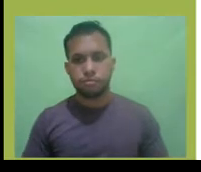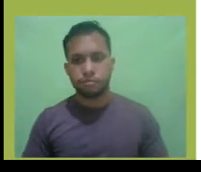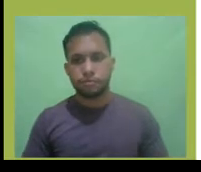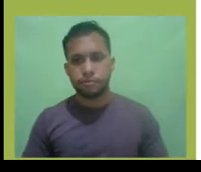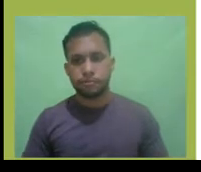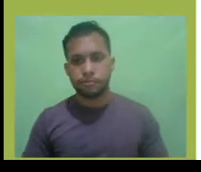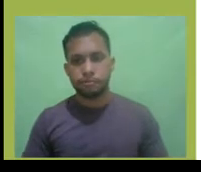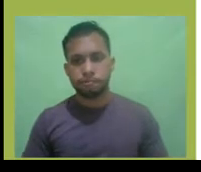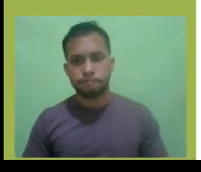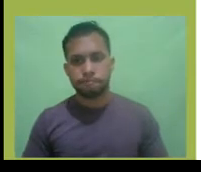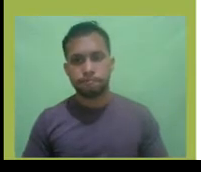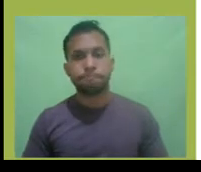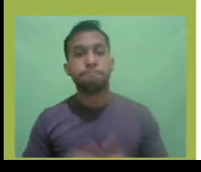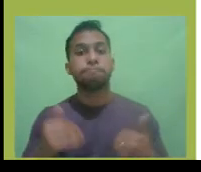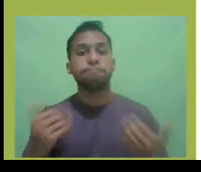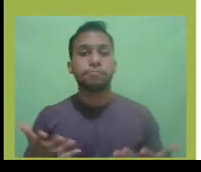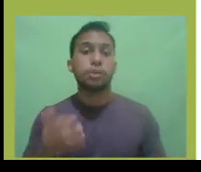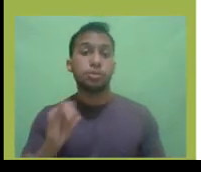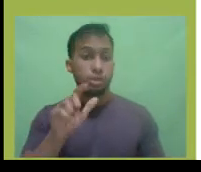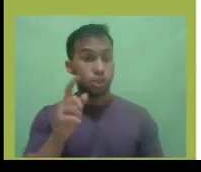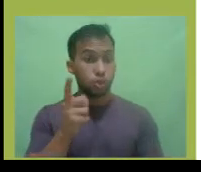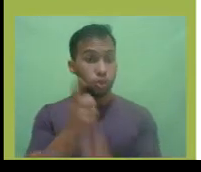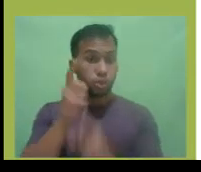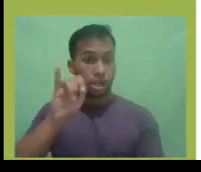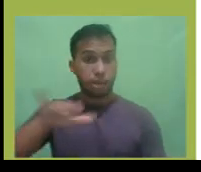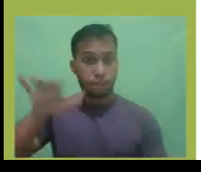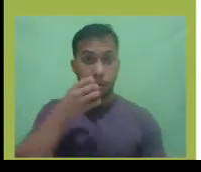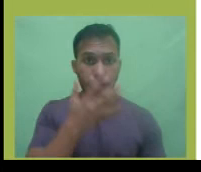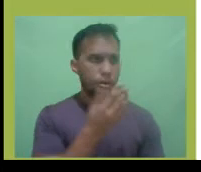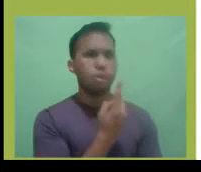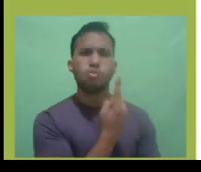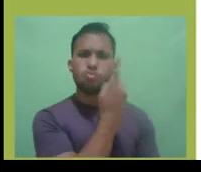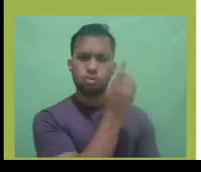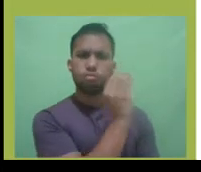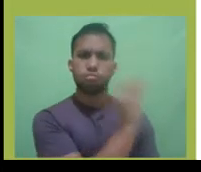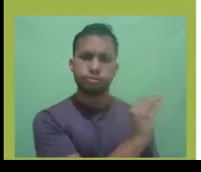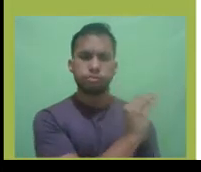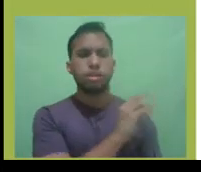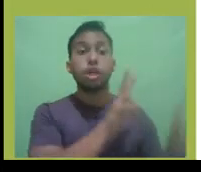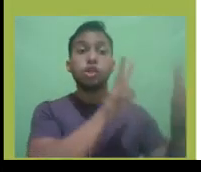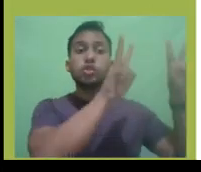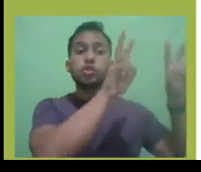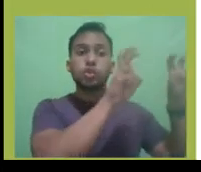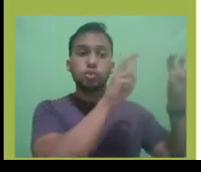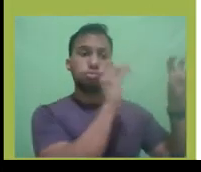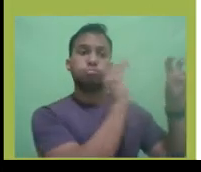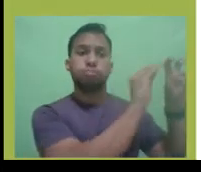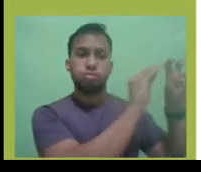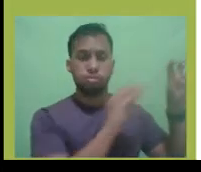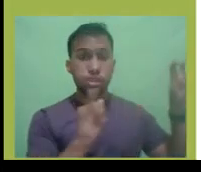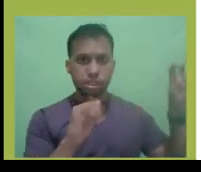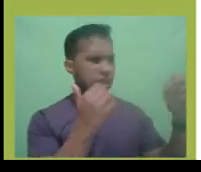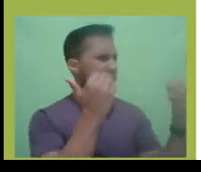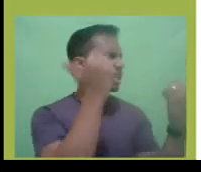optar por uma imagem, coloque um título específico e, se puder, substituir tudo por um